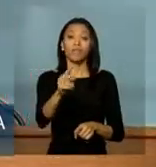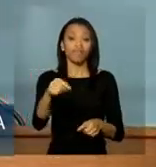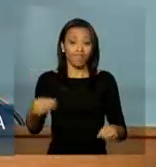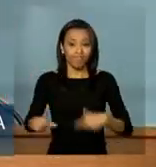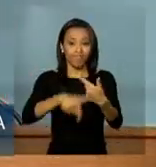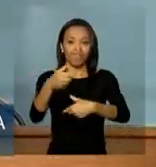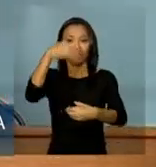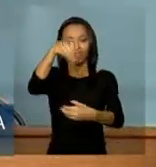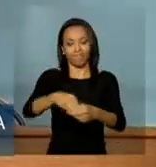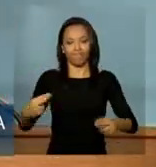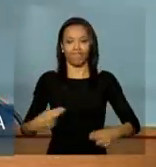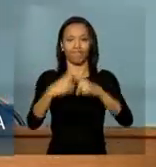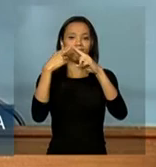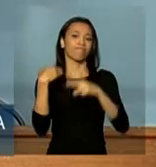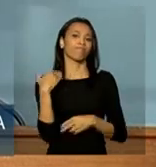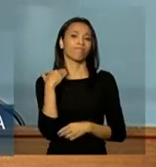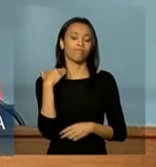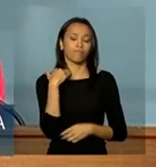Caixa Econômica.